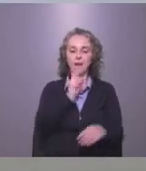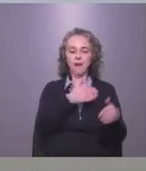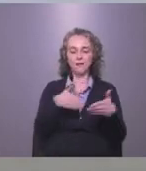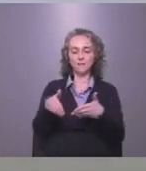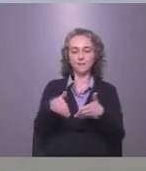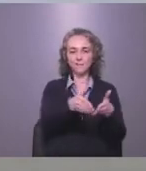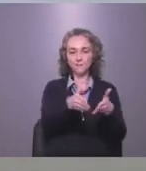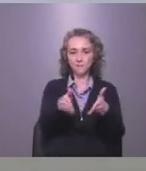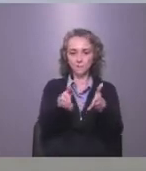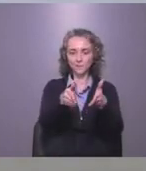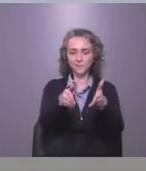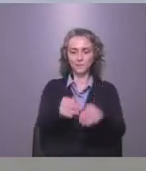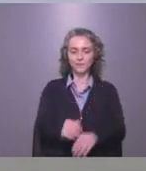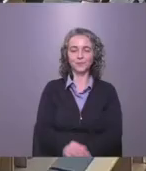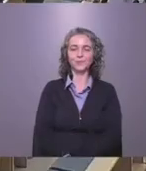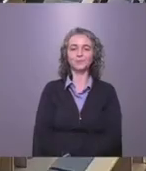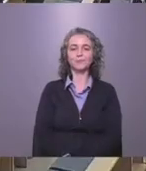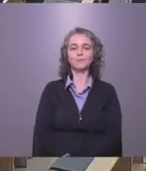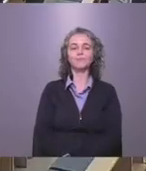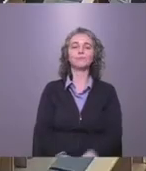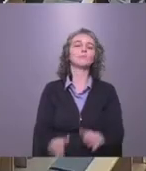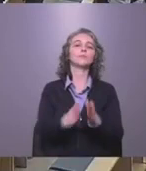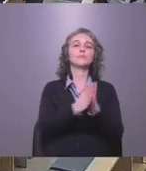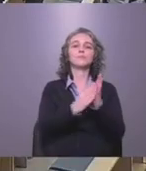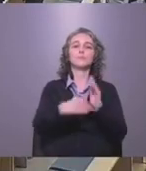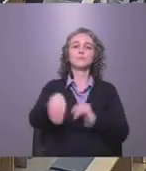Mistério da fé.